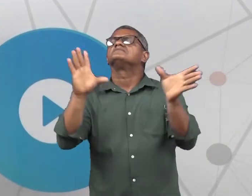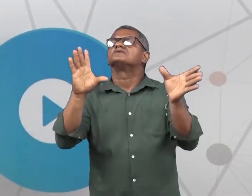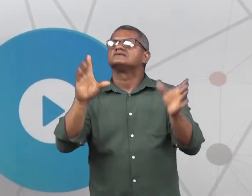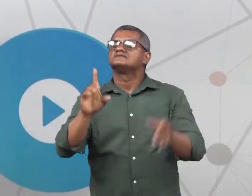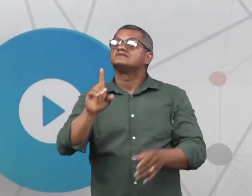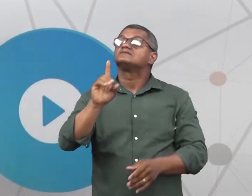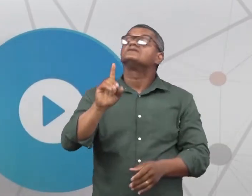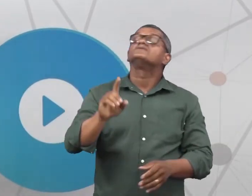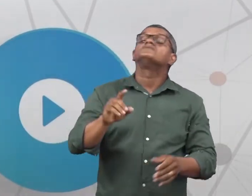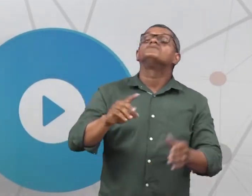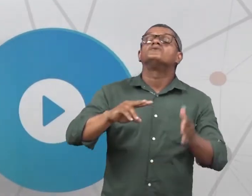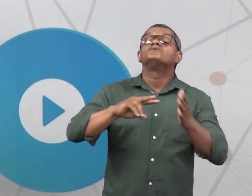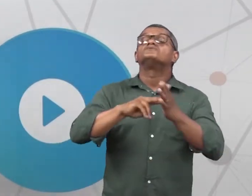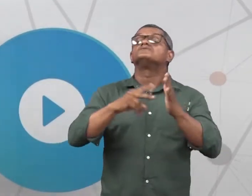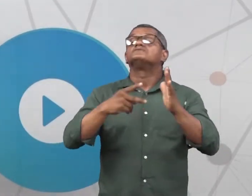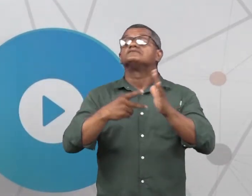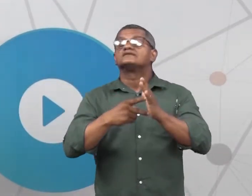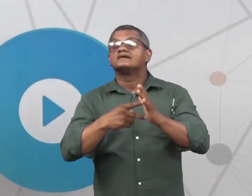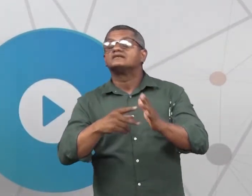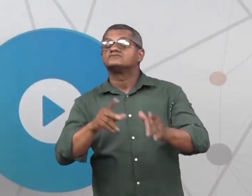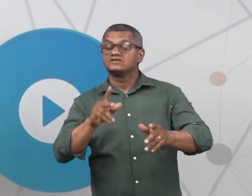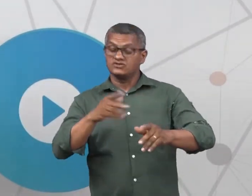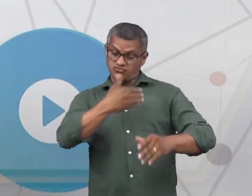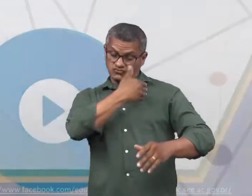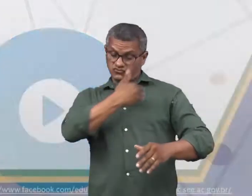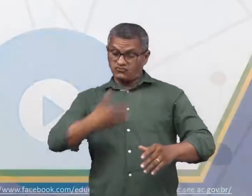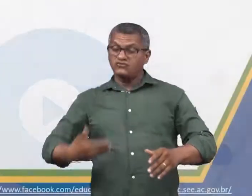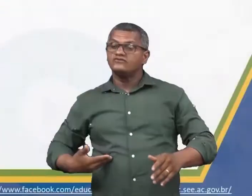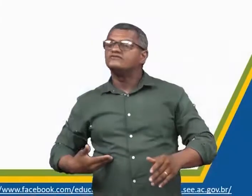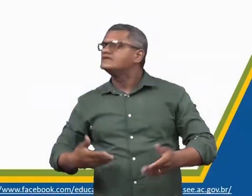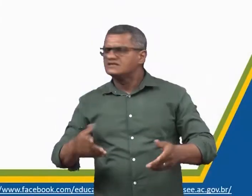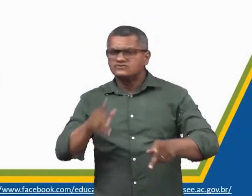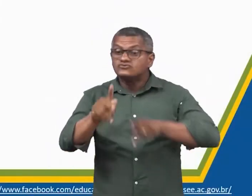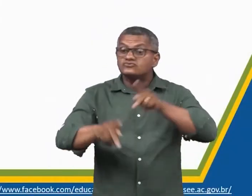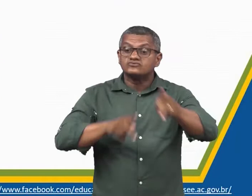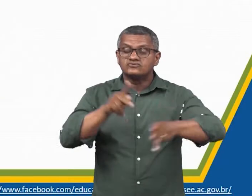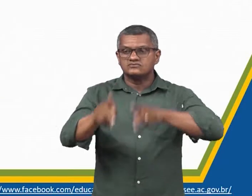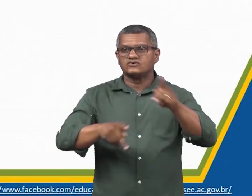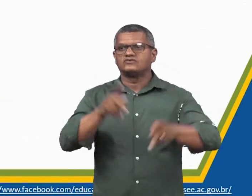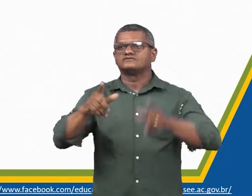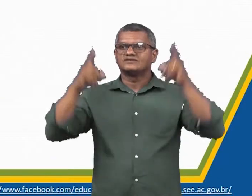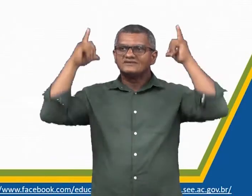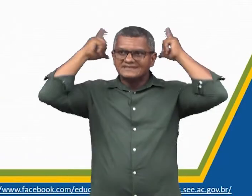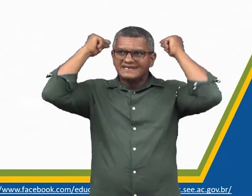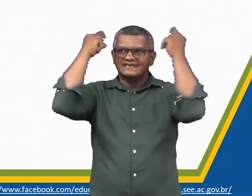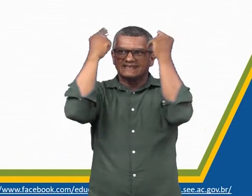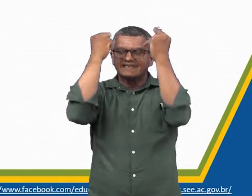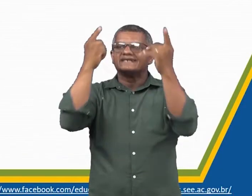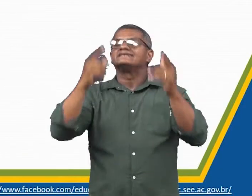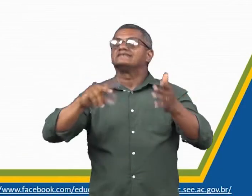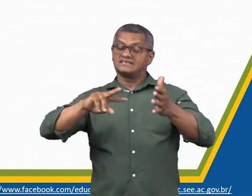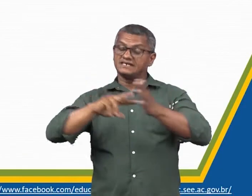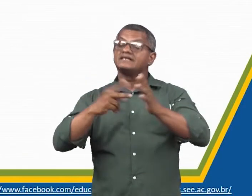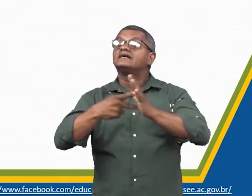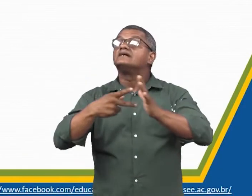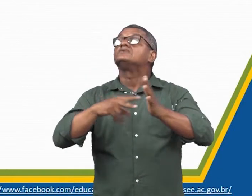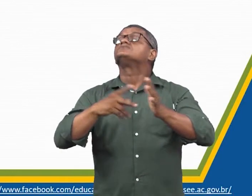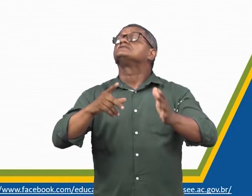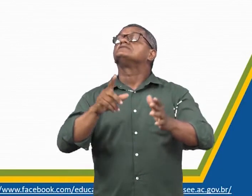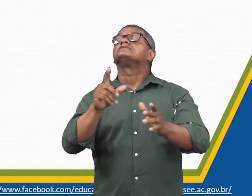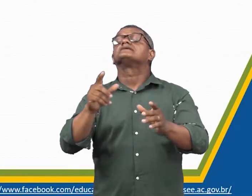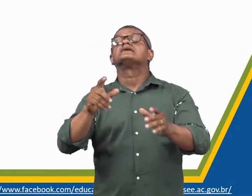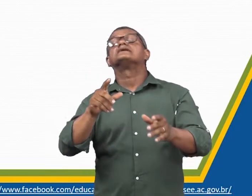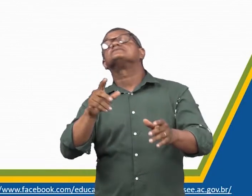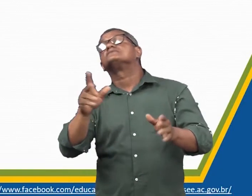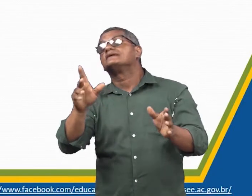Democracia trata-se do governo do povo. Na Grécia, era uma palavra de origem grega, demos, que significa povo,